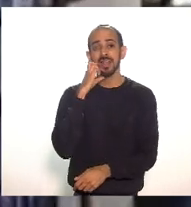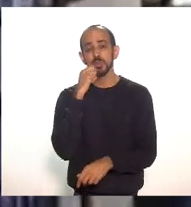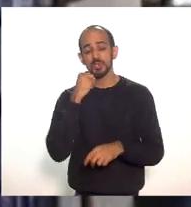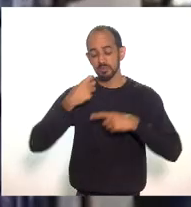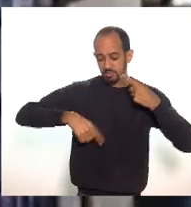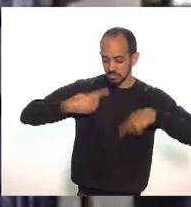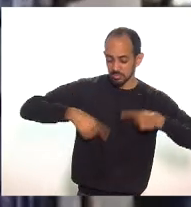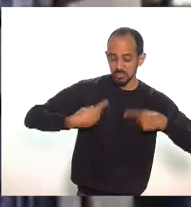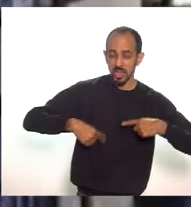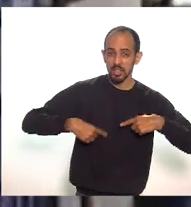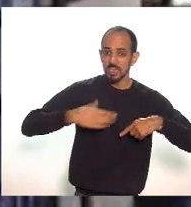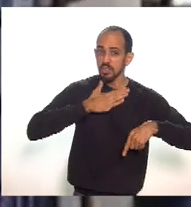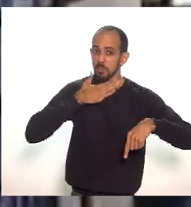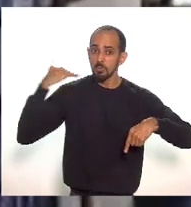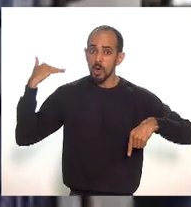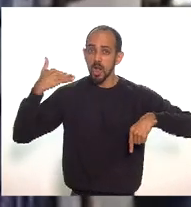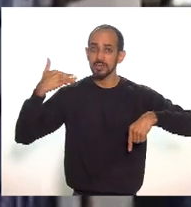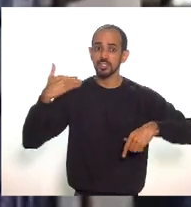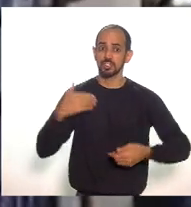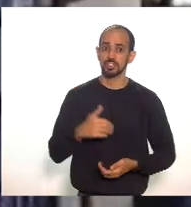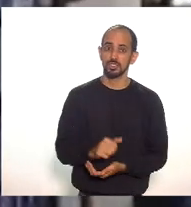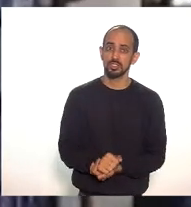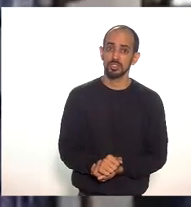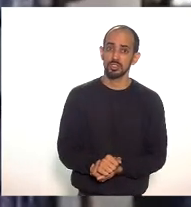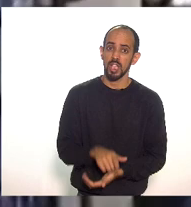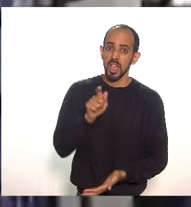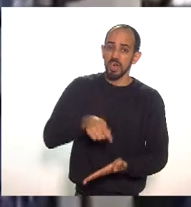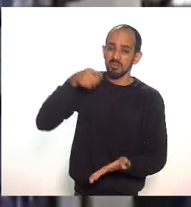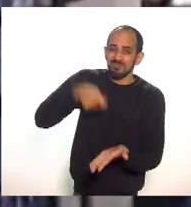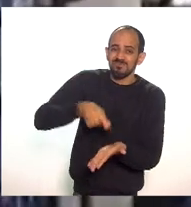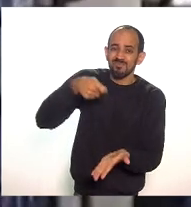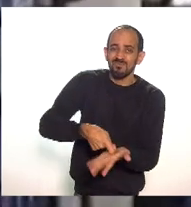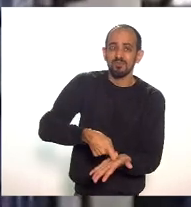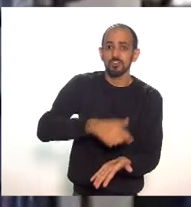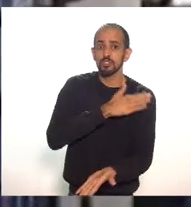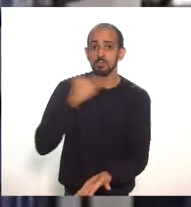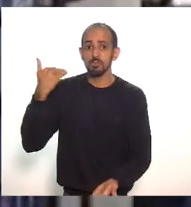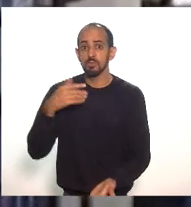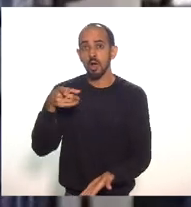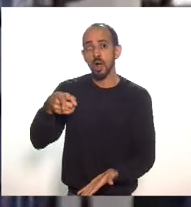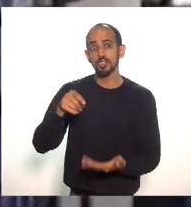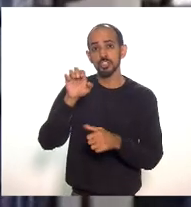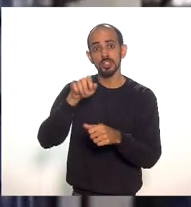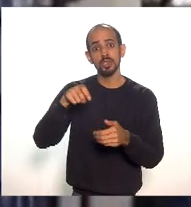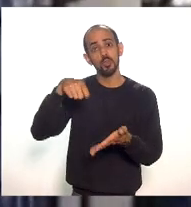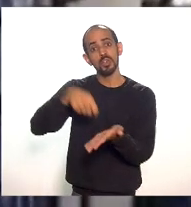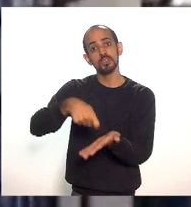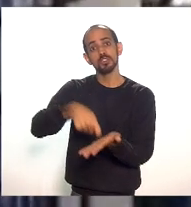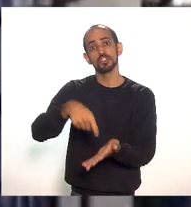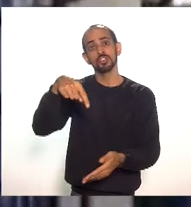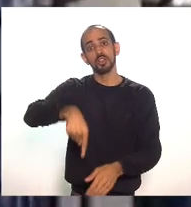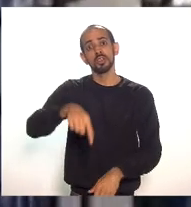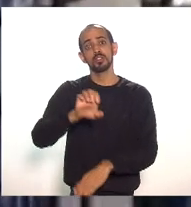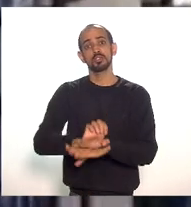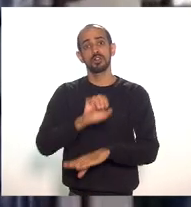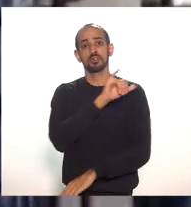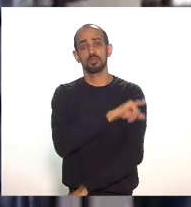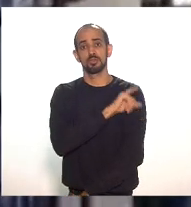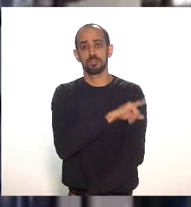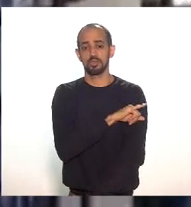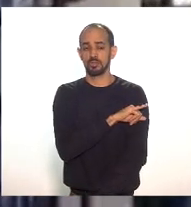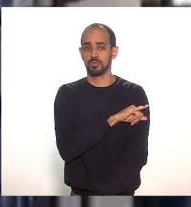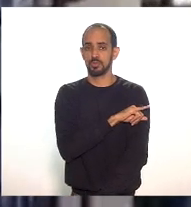austera esse vídeo verdadeiro austericídio está sendo imposto ao estado do Rio de Janeiro